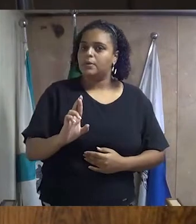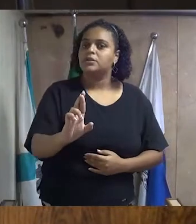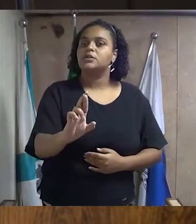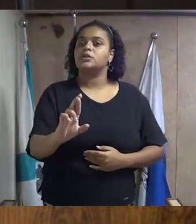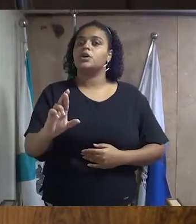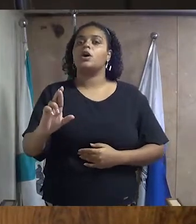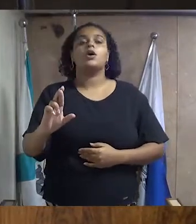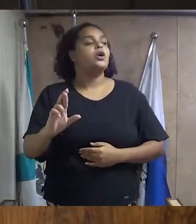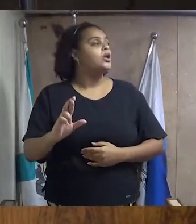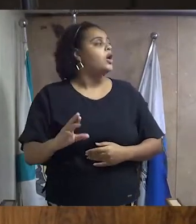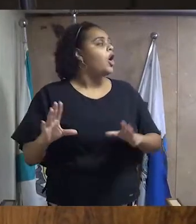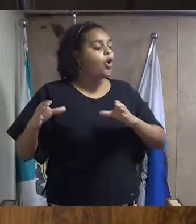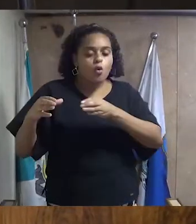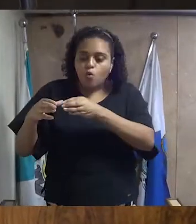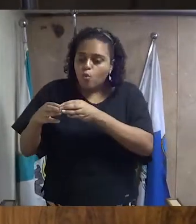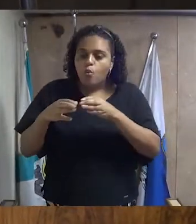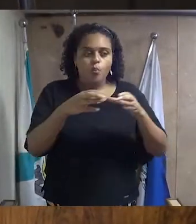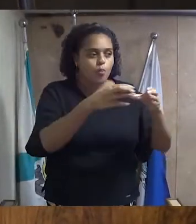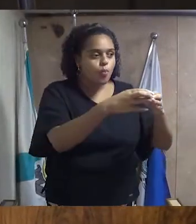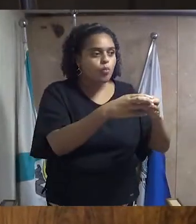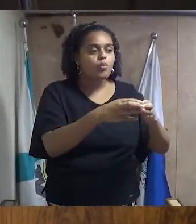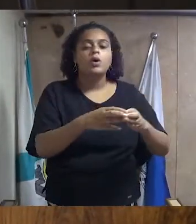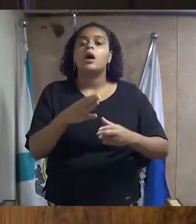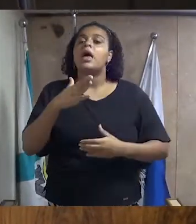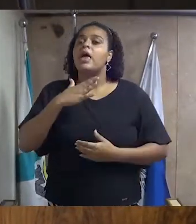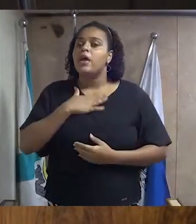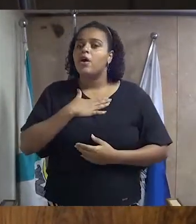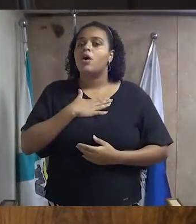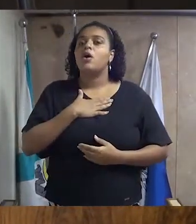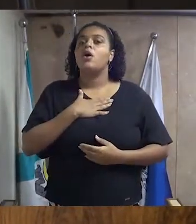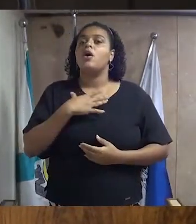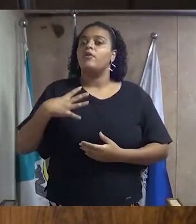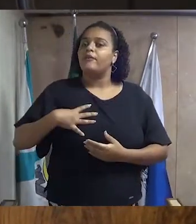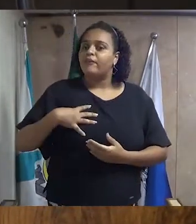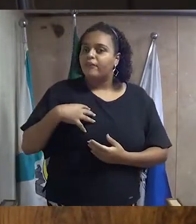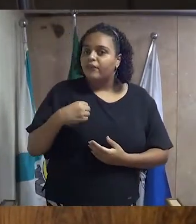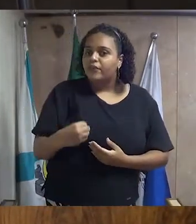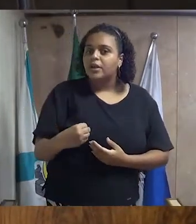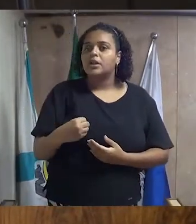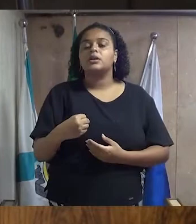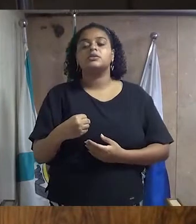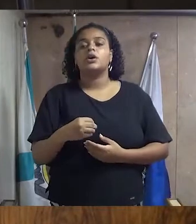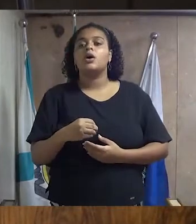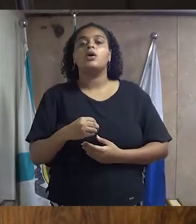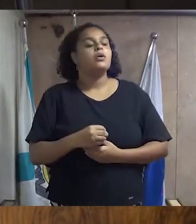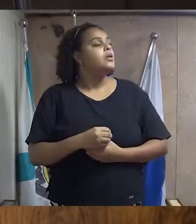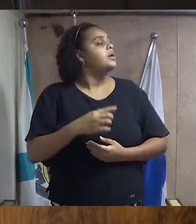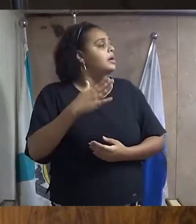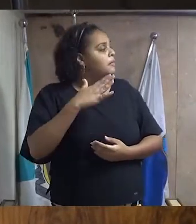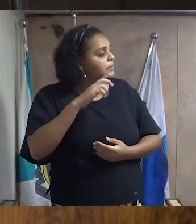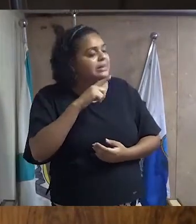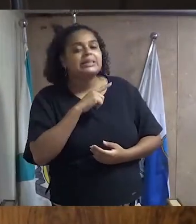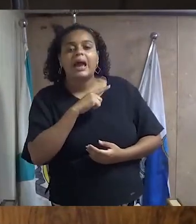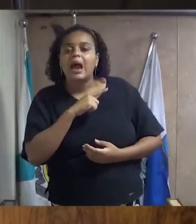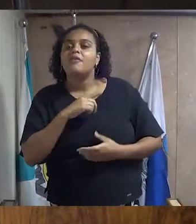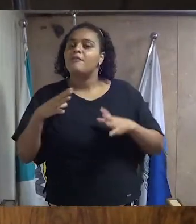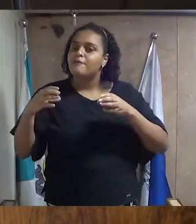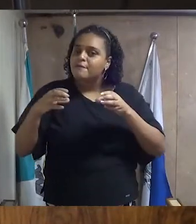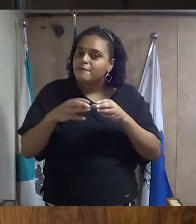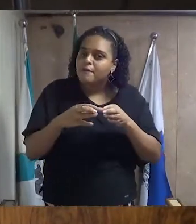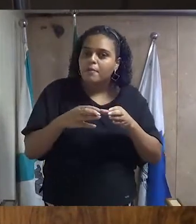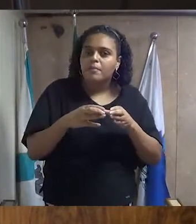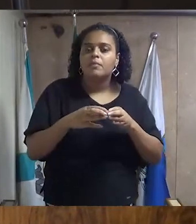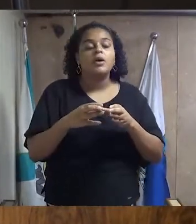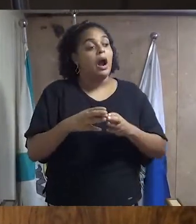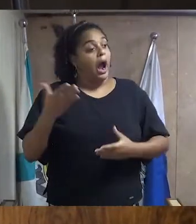comunidades, algumas comunidades, não por ser filha de quem eu sou, mas por ser de comunidade, por ter família que mora em comunidade,